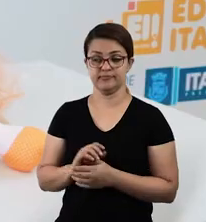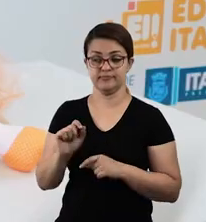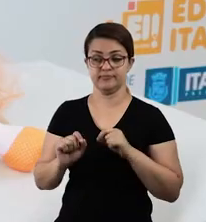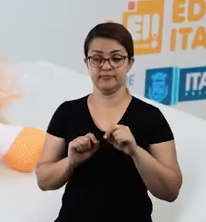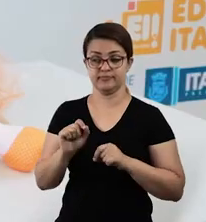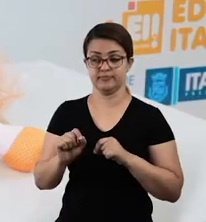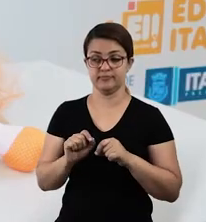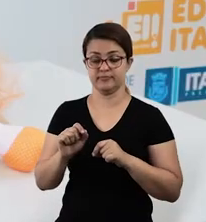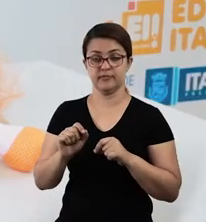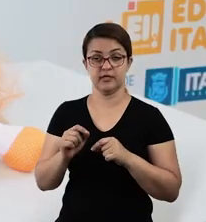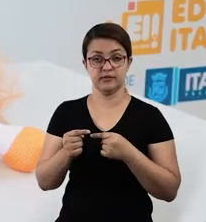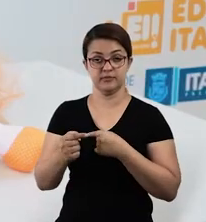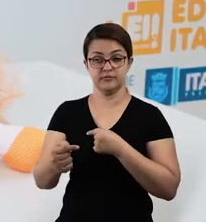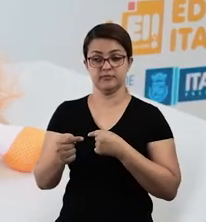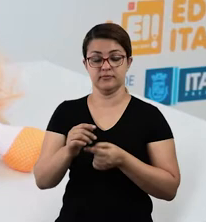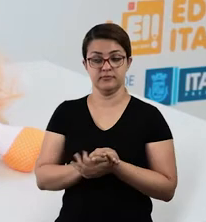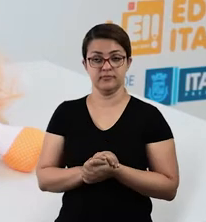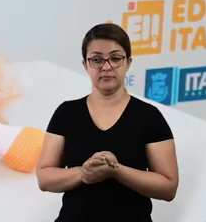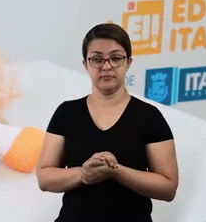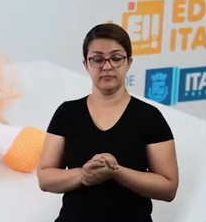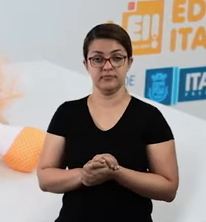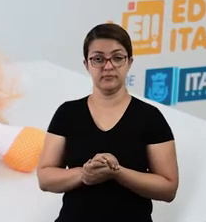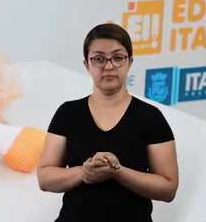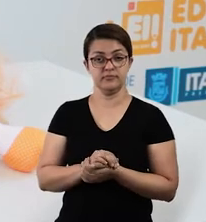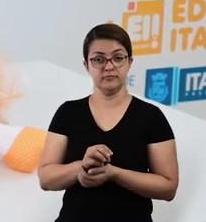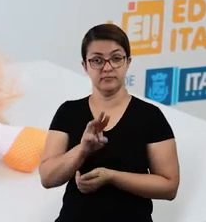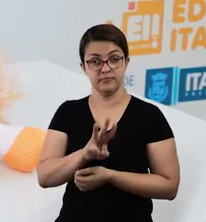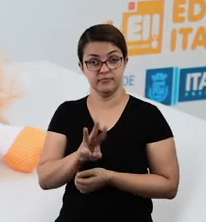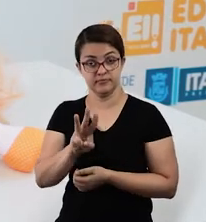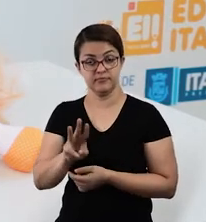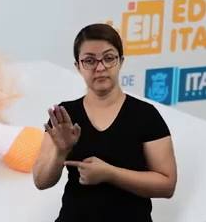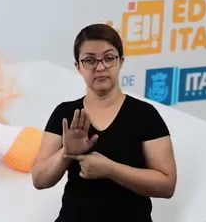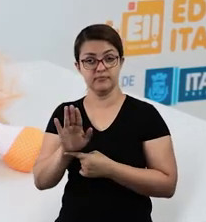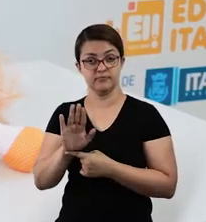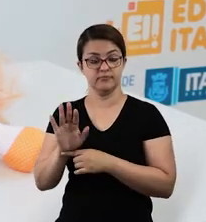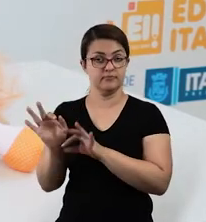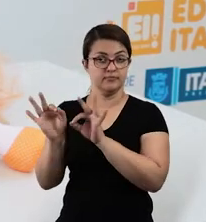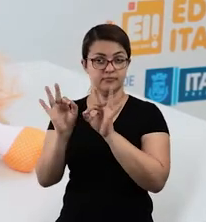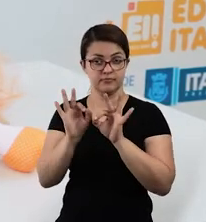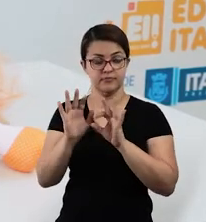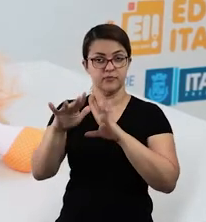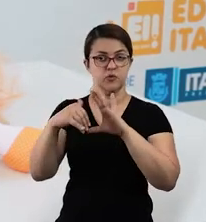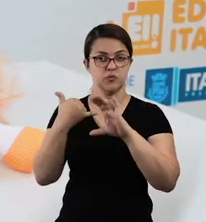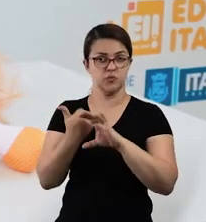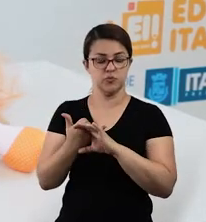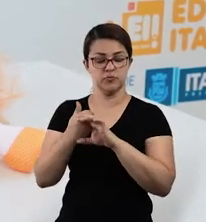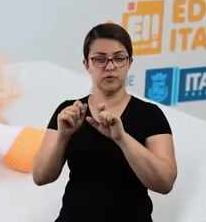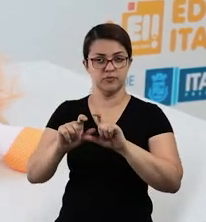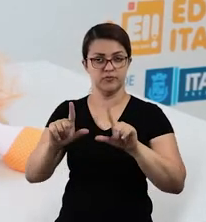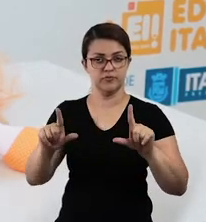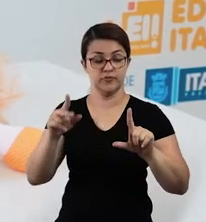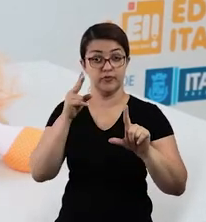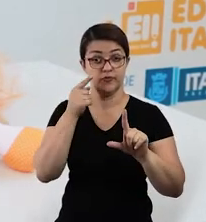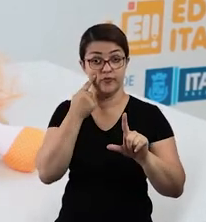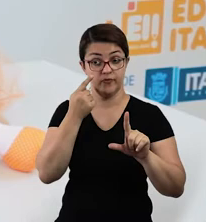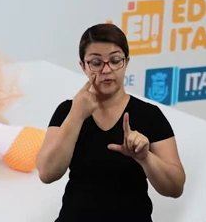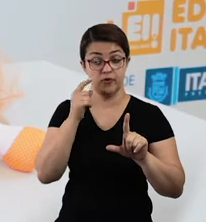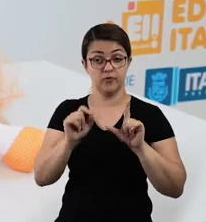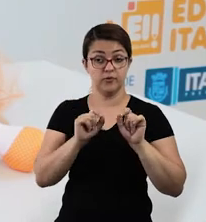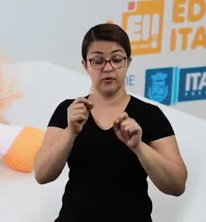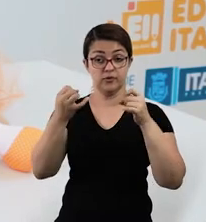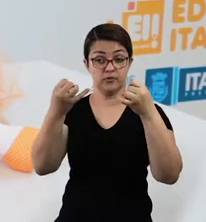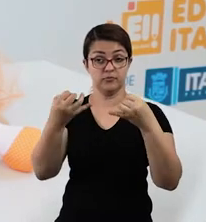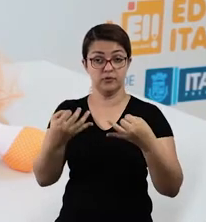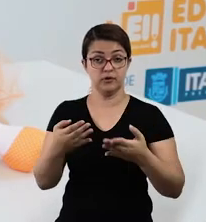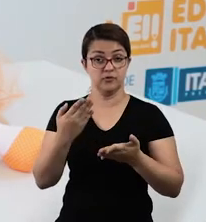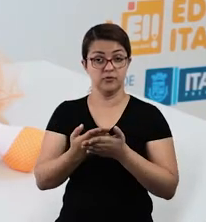Na lição dessa semana, vocês devem assistir esse link aqui, esse vídeo do YouTube. Nesse vídeo, ele vai explicar sobre o